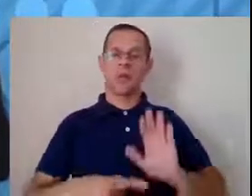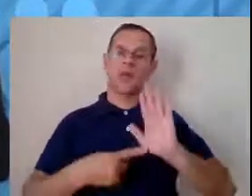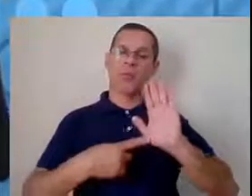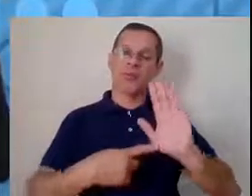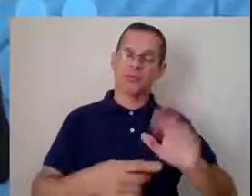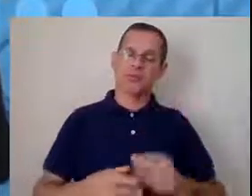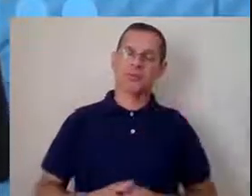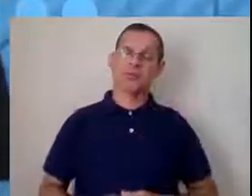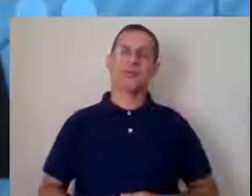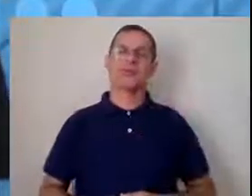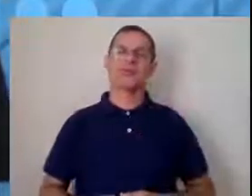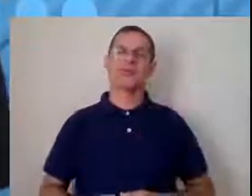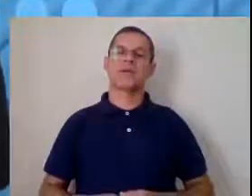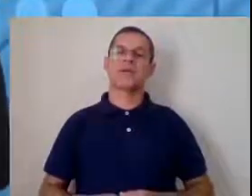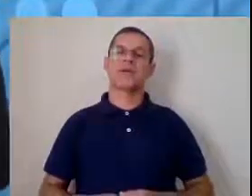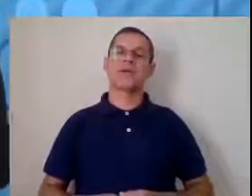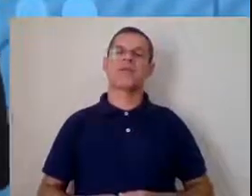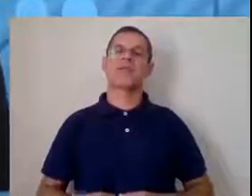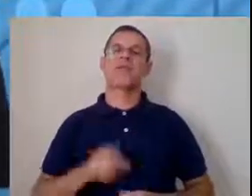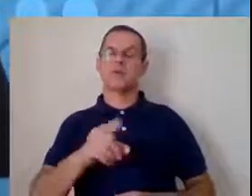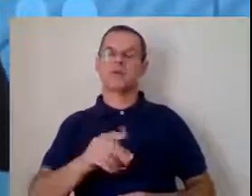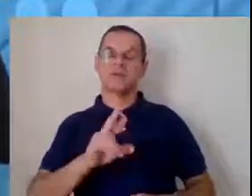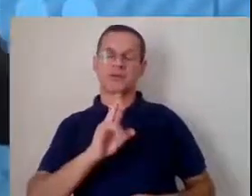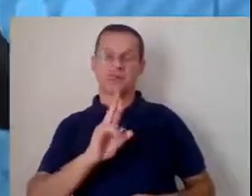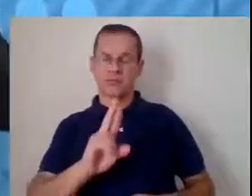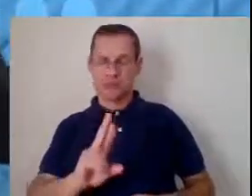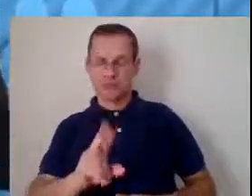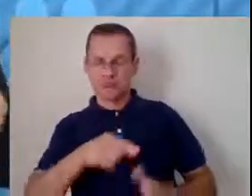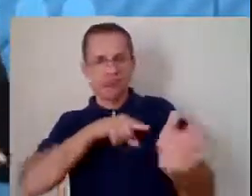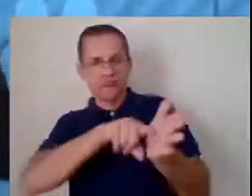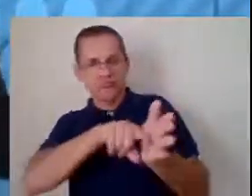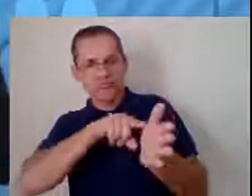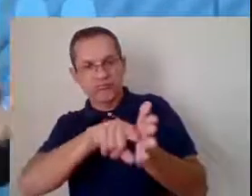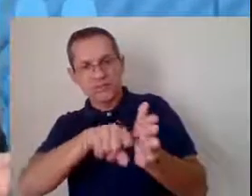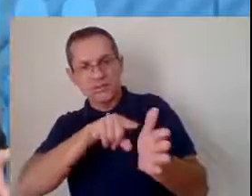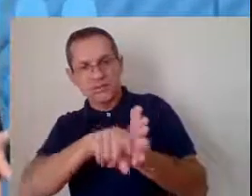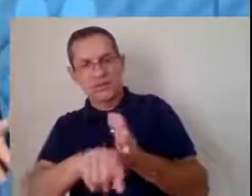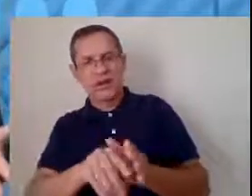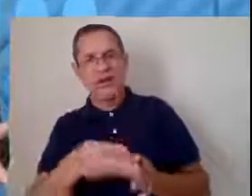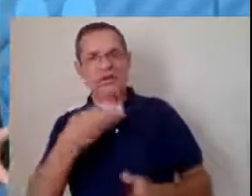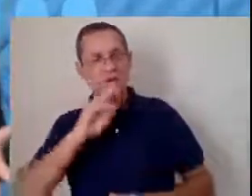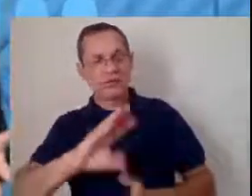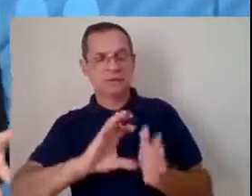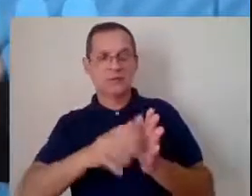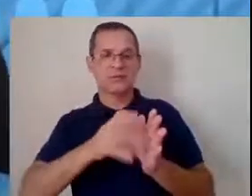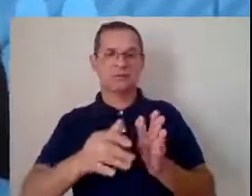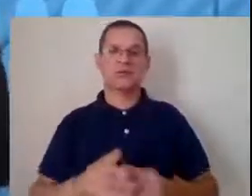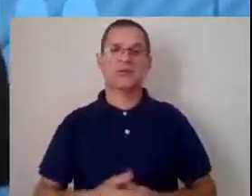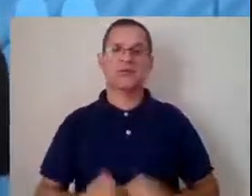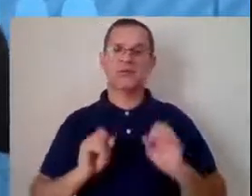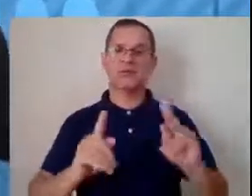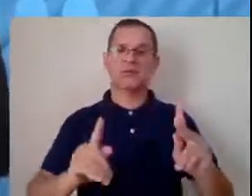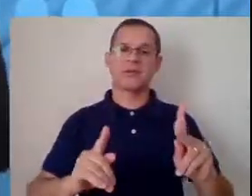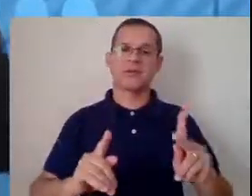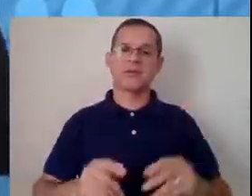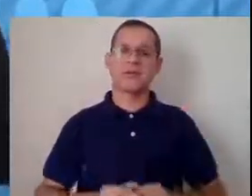que vem, que aparece para vocês, é o resultado o quê? De pesquisa em milhares de bancos de dados, ok? Então, aí